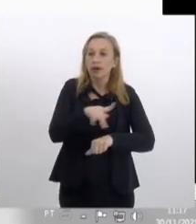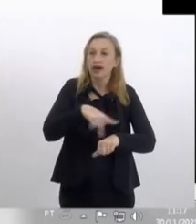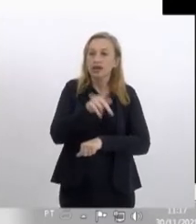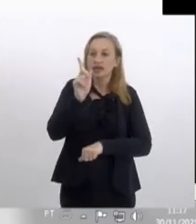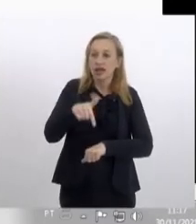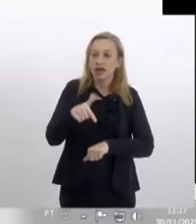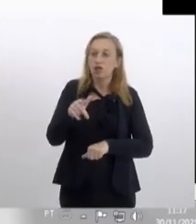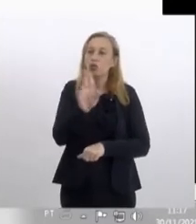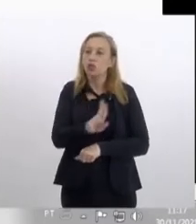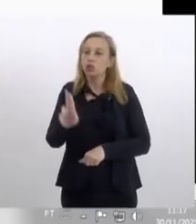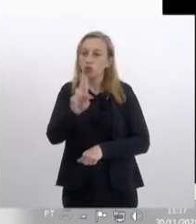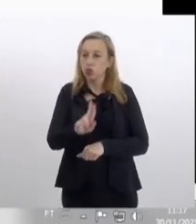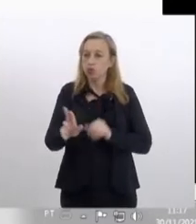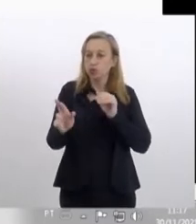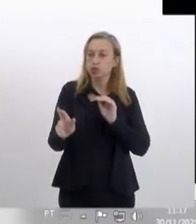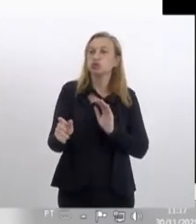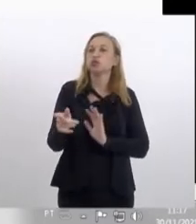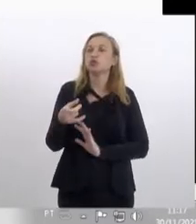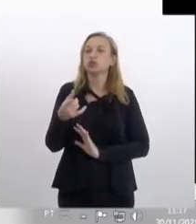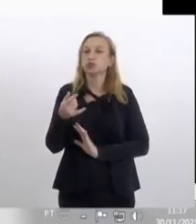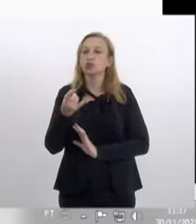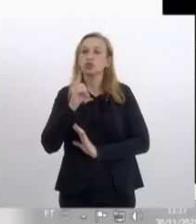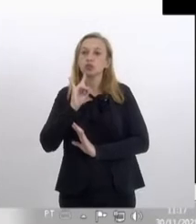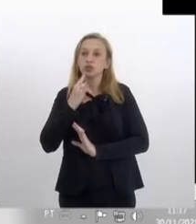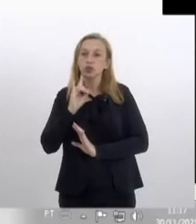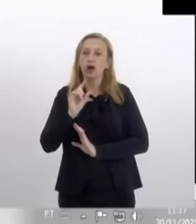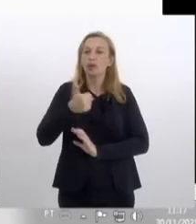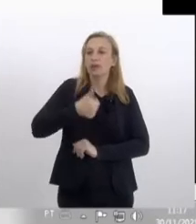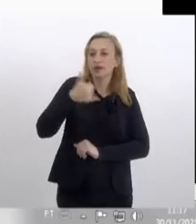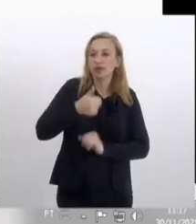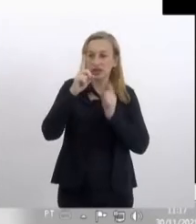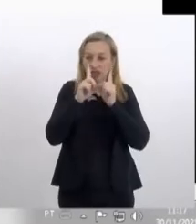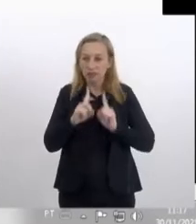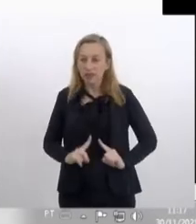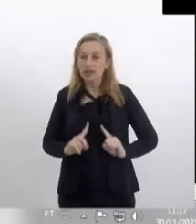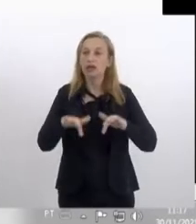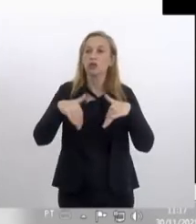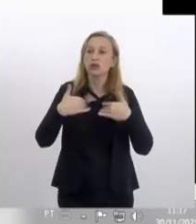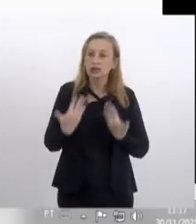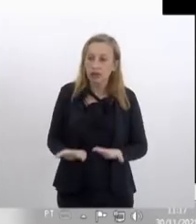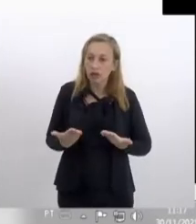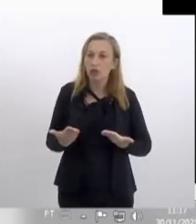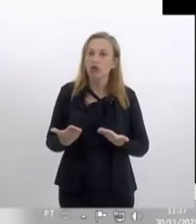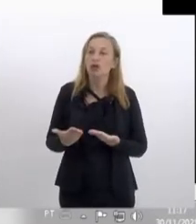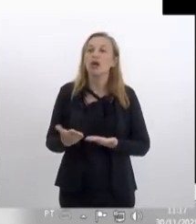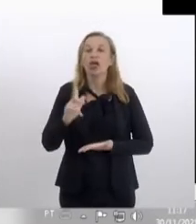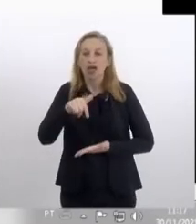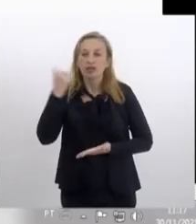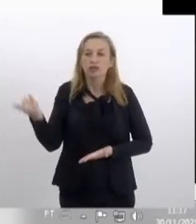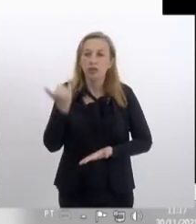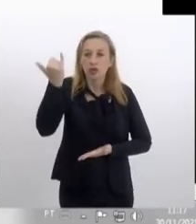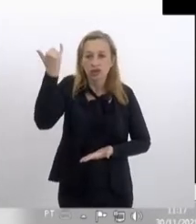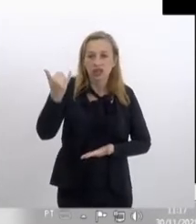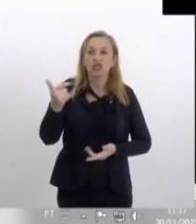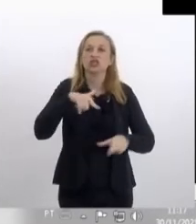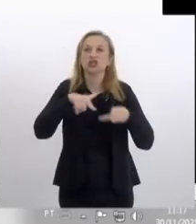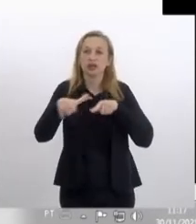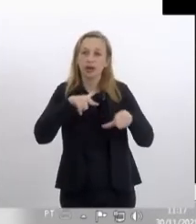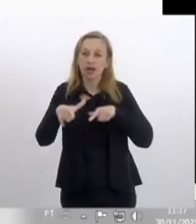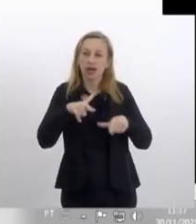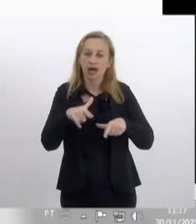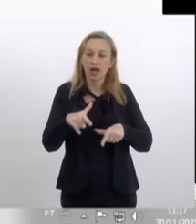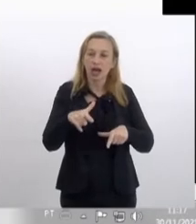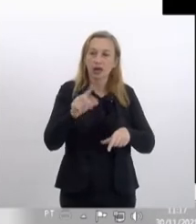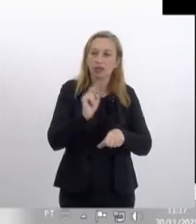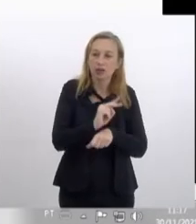dependência química, né? A primeira é a depressão. Então, é muito importante a gente trabalhar a prevenção ao suicídio. A